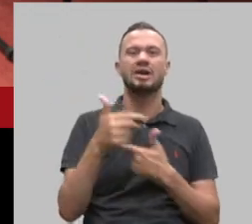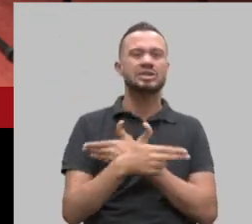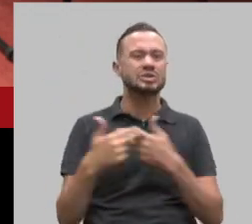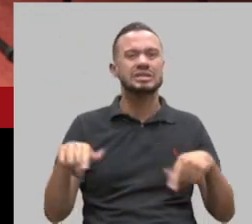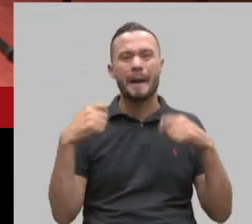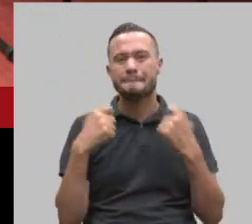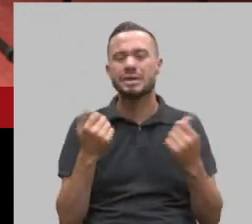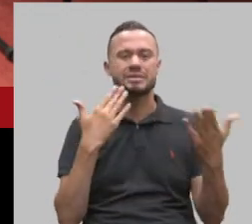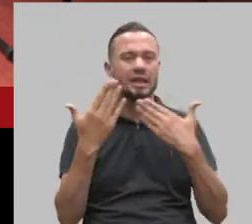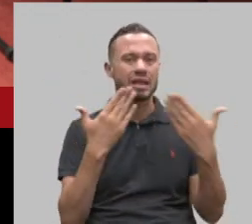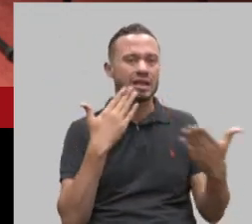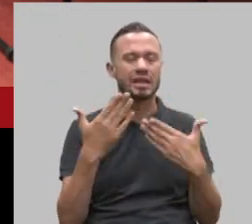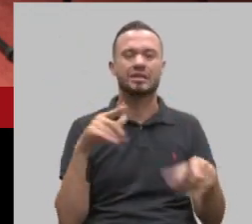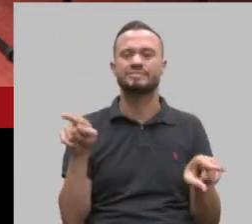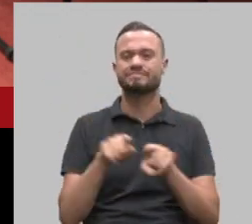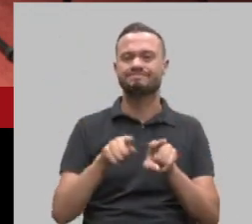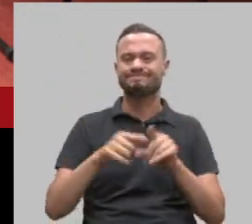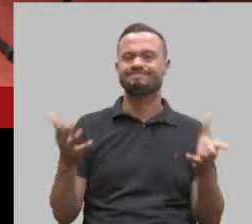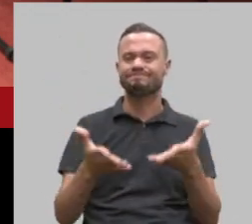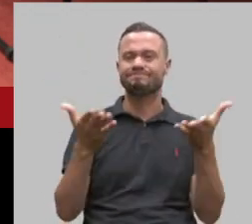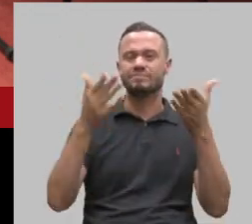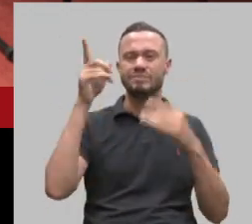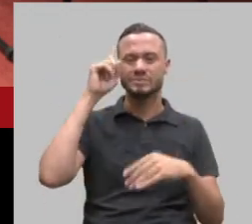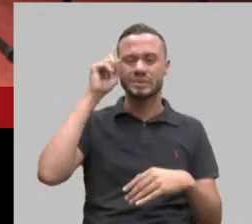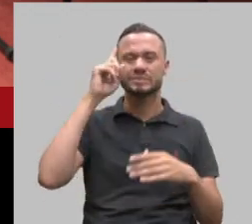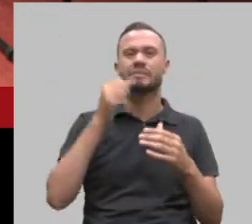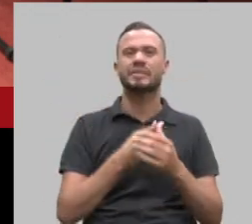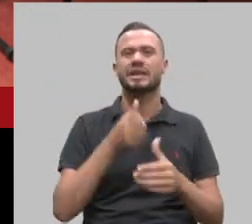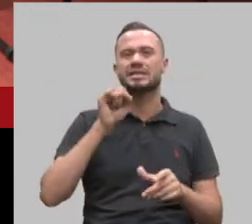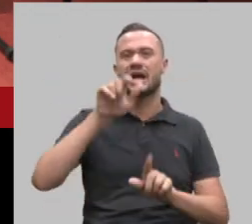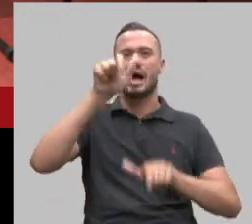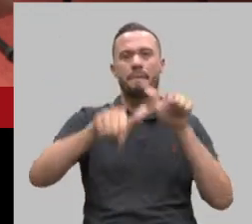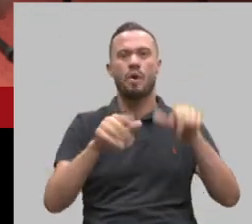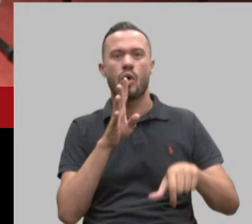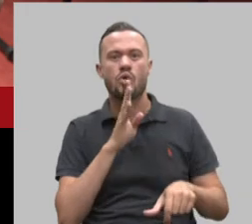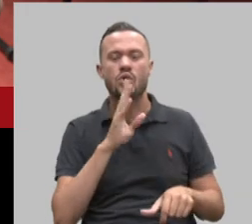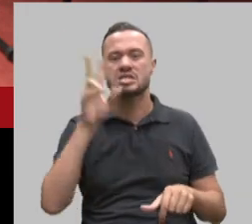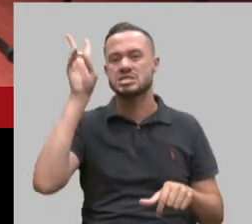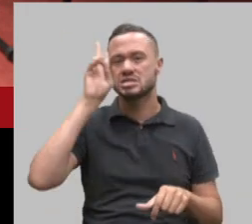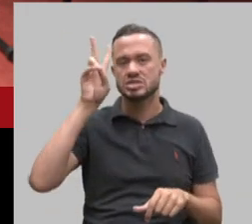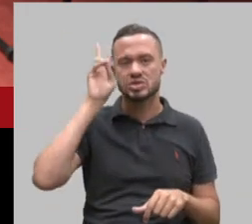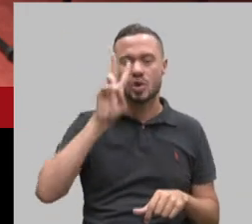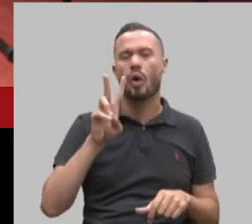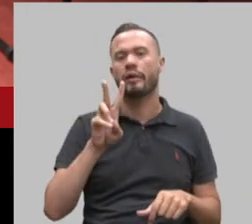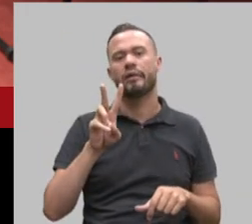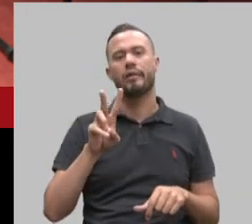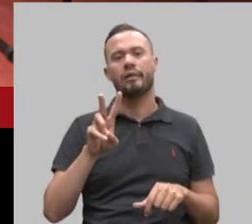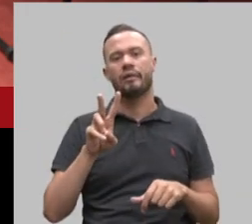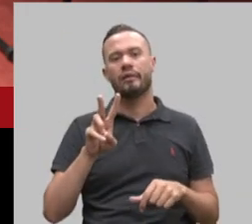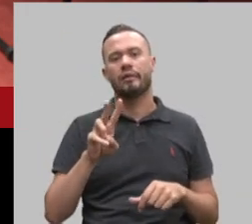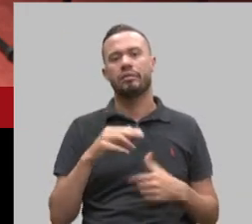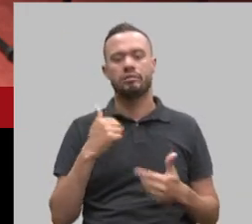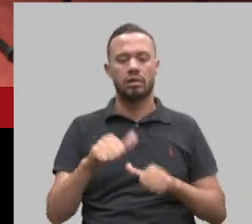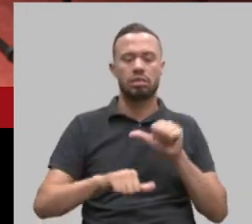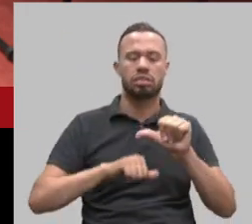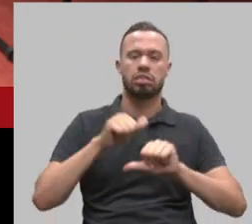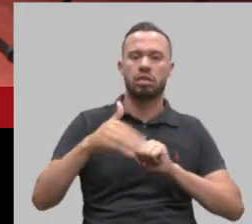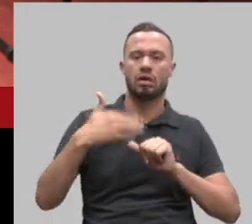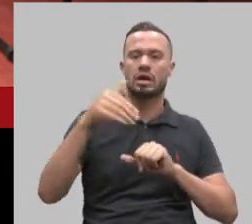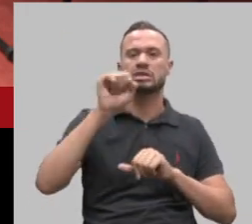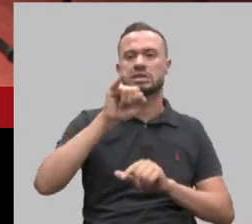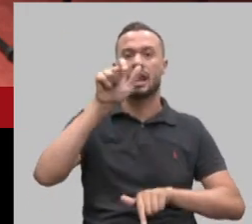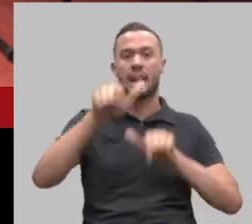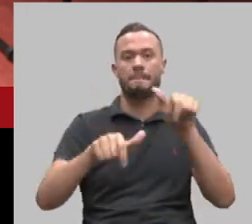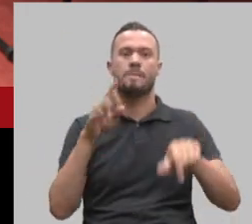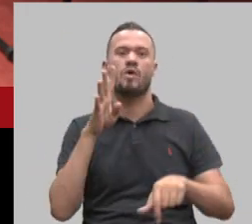partidas e levantadas a tona na escola se você o povo conhece a sua história naturalmente ele vai lutar por si se o povo conhece